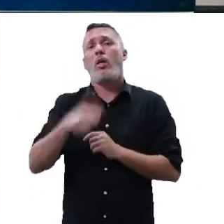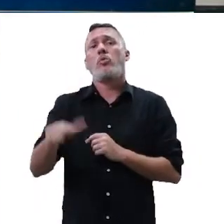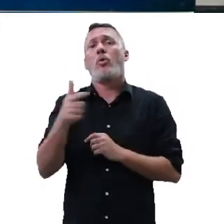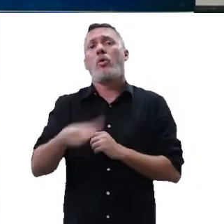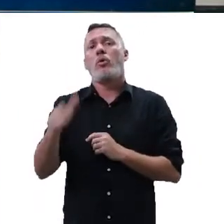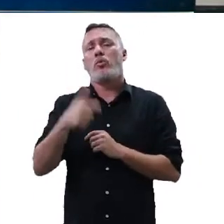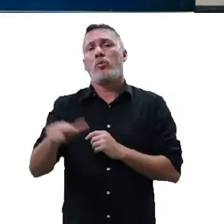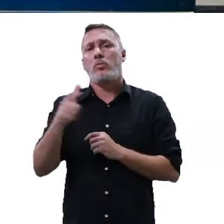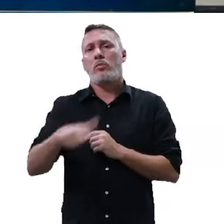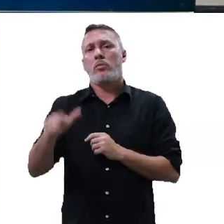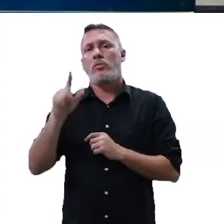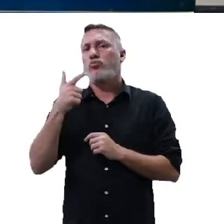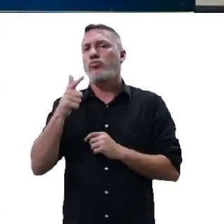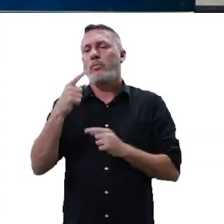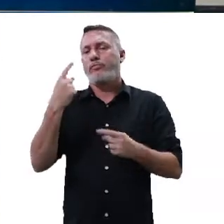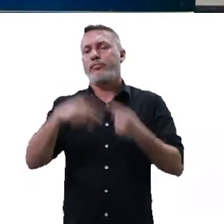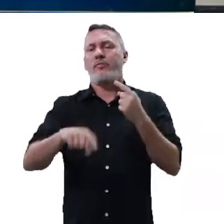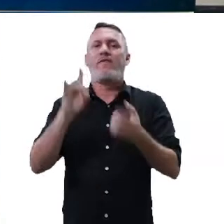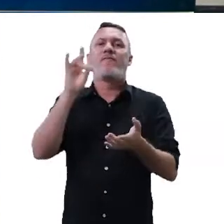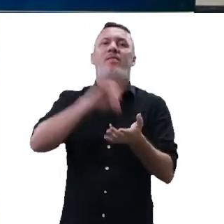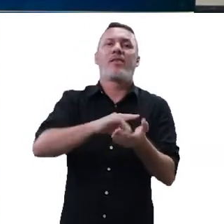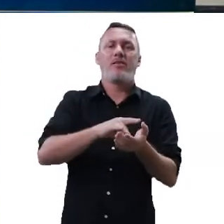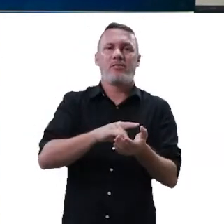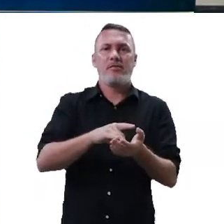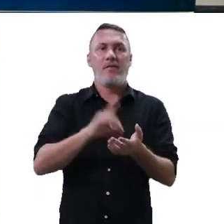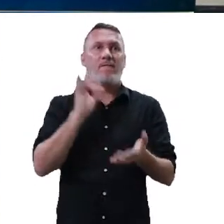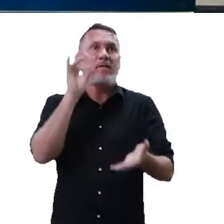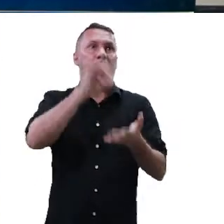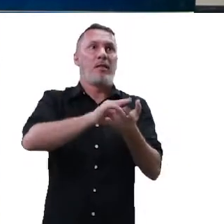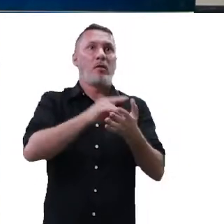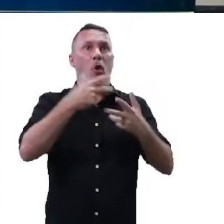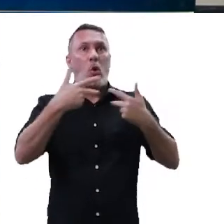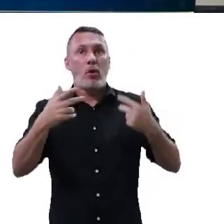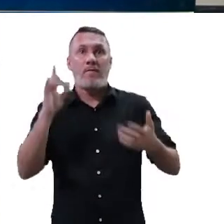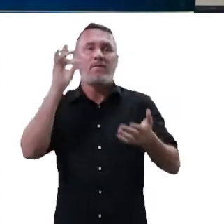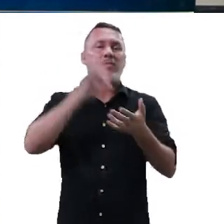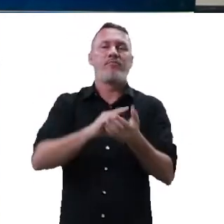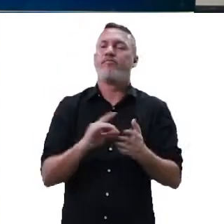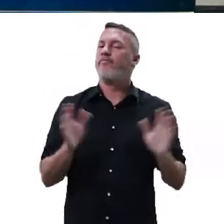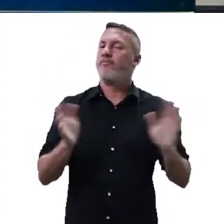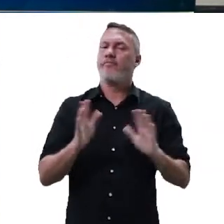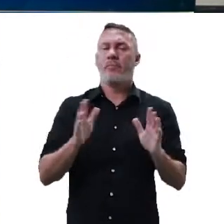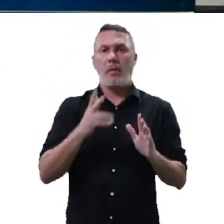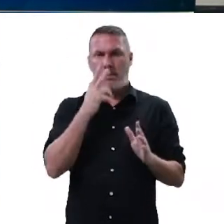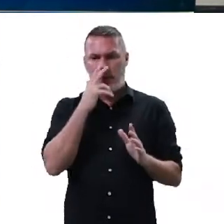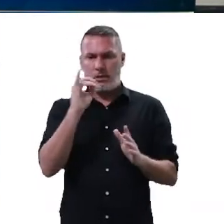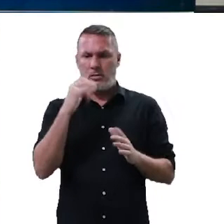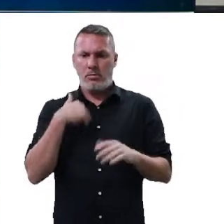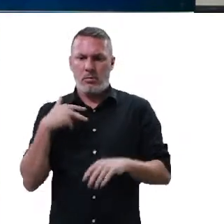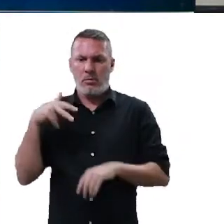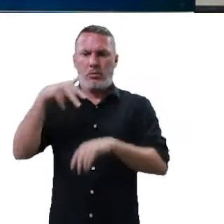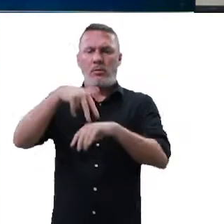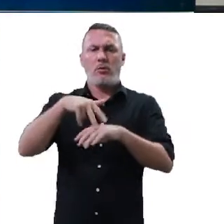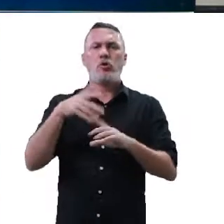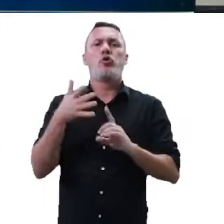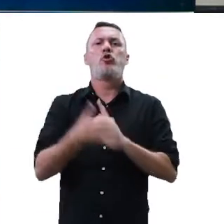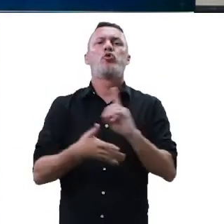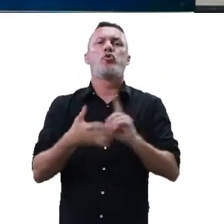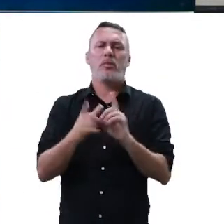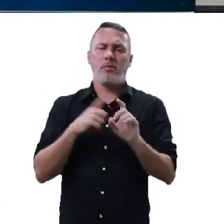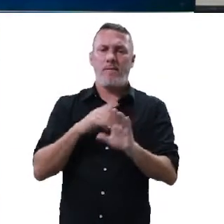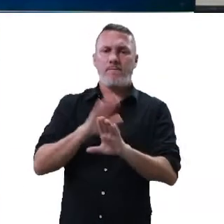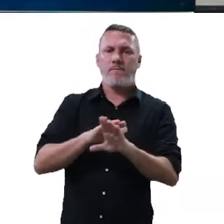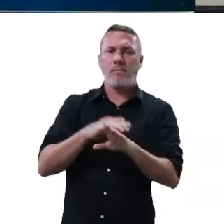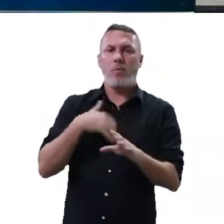discurso retórico que não corresponde à realidade dos fatos, ou um discurso feito na intenção de manipular